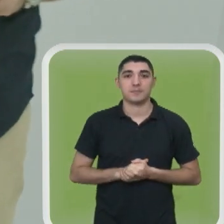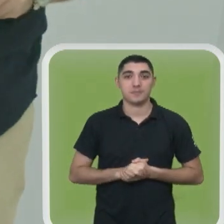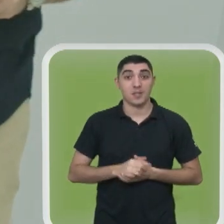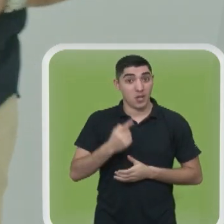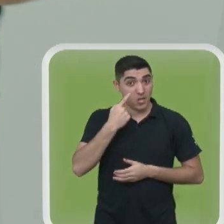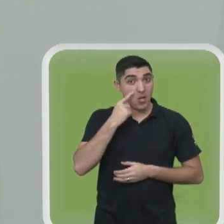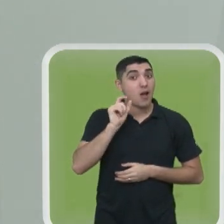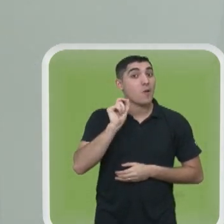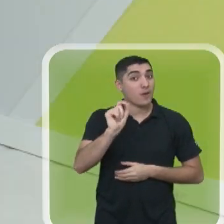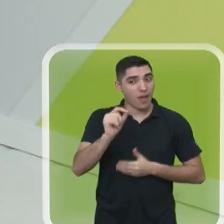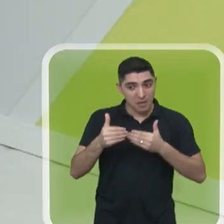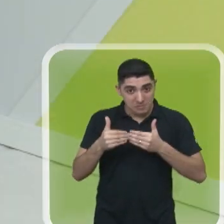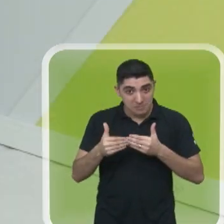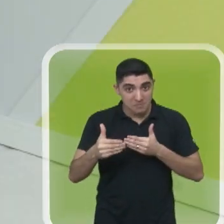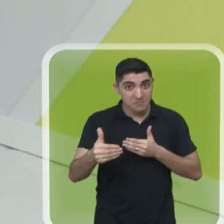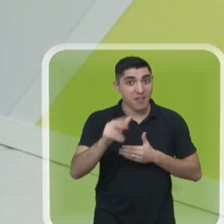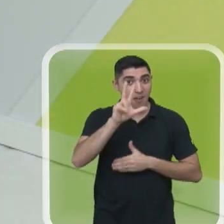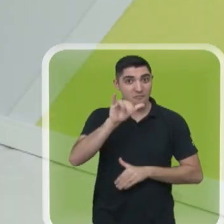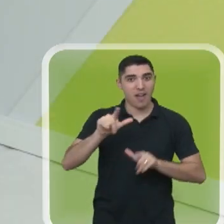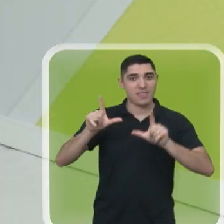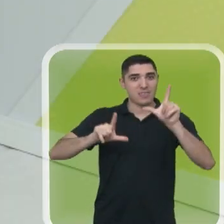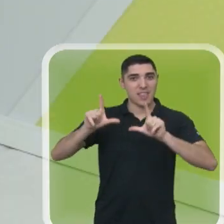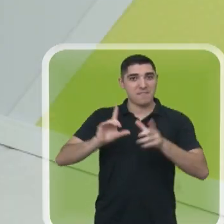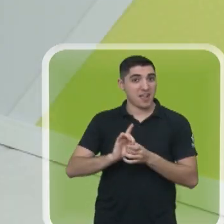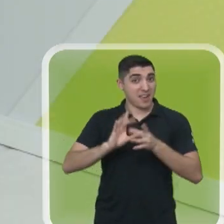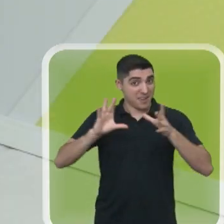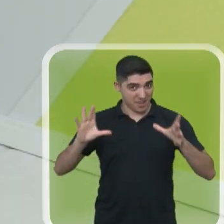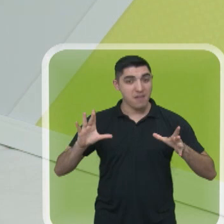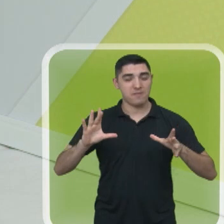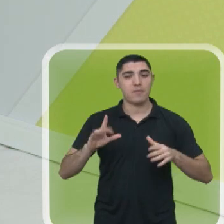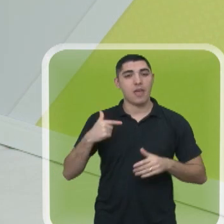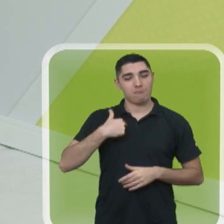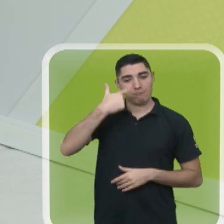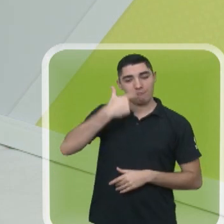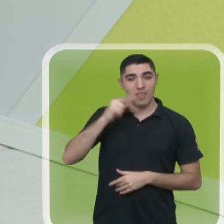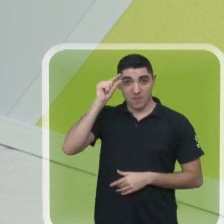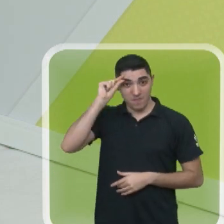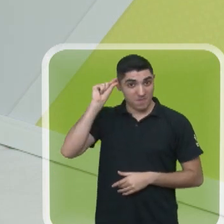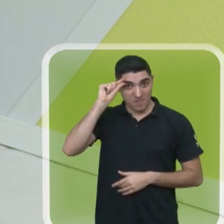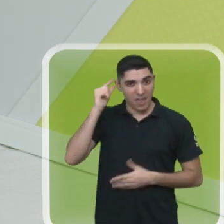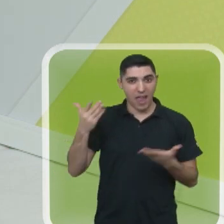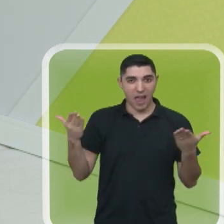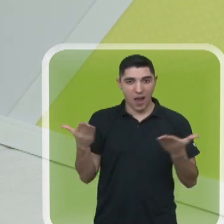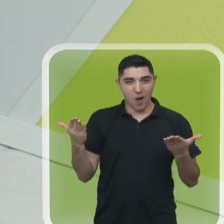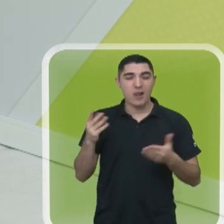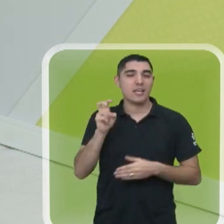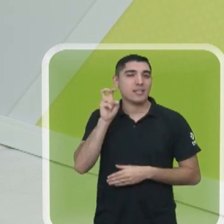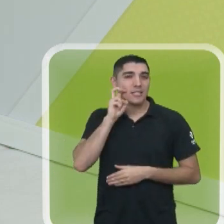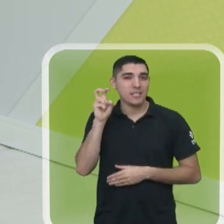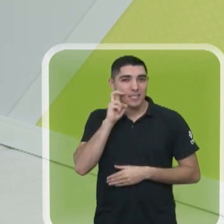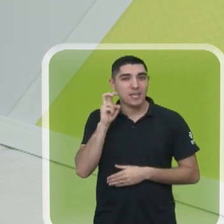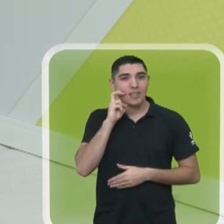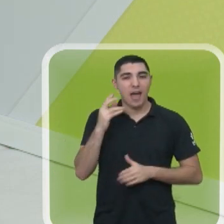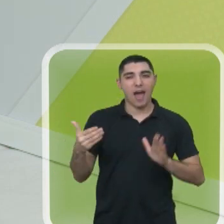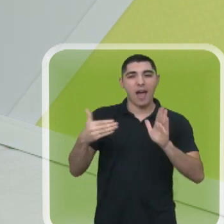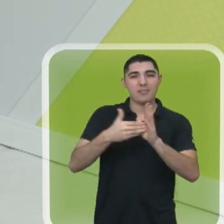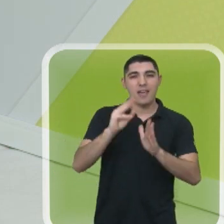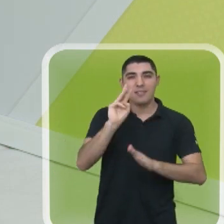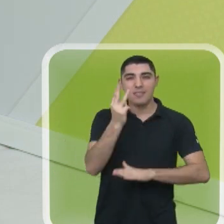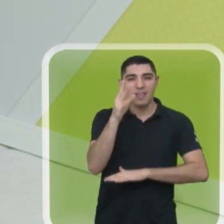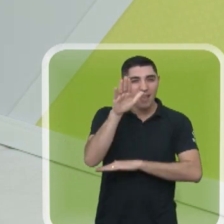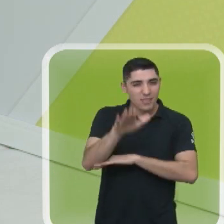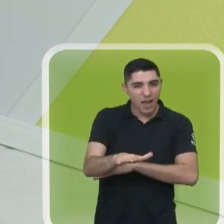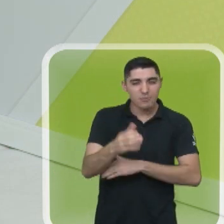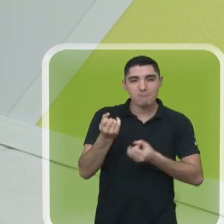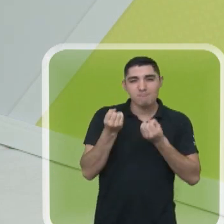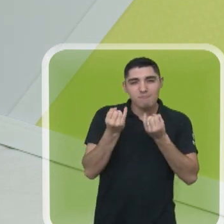youtube.com/câmarasjc. E olha, em breve em TV aberta, eu sou Vieira Júnior, vou com vocês nesta quinta-feira até às 3 da